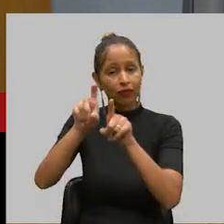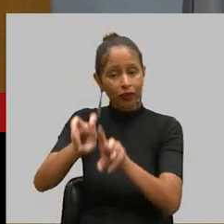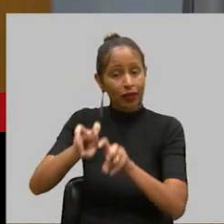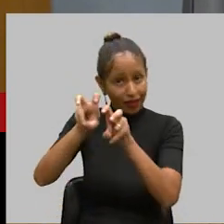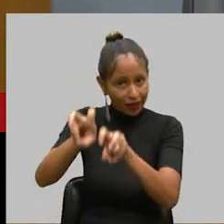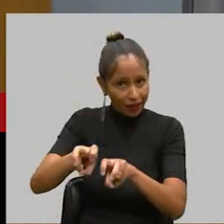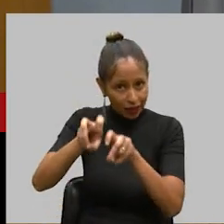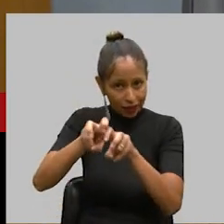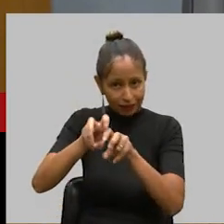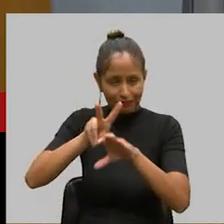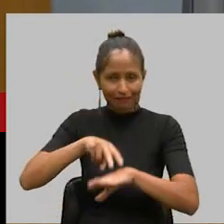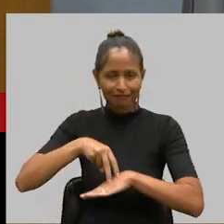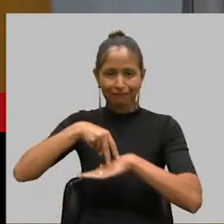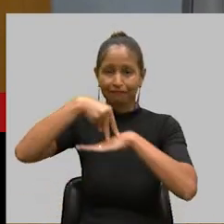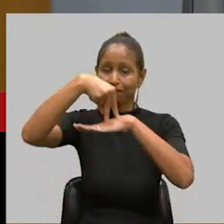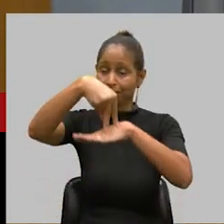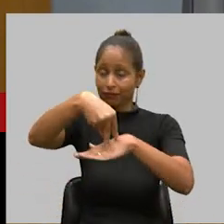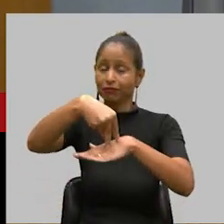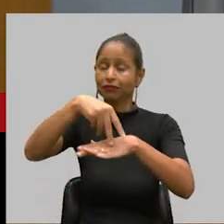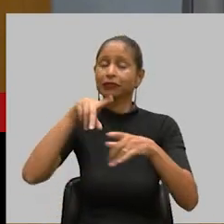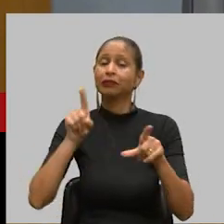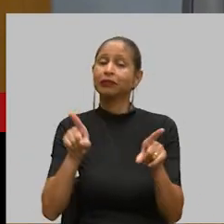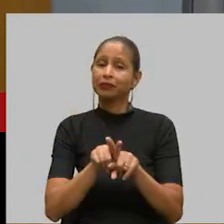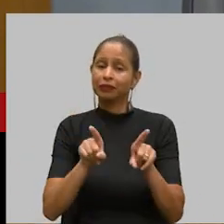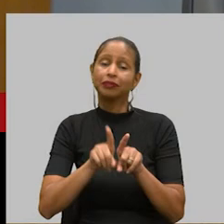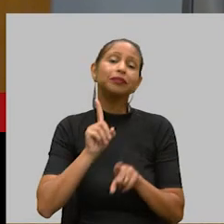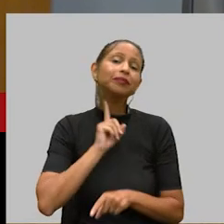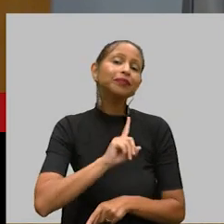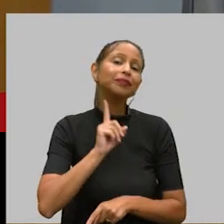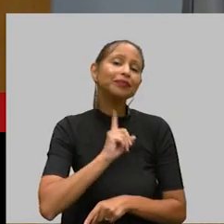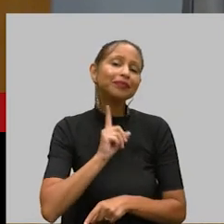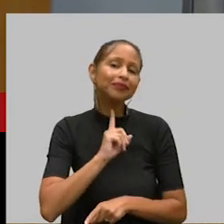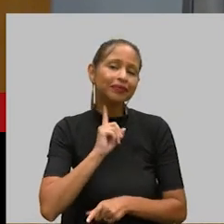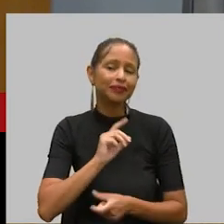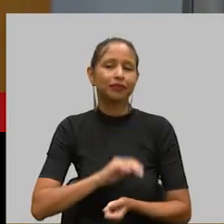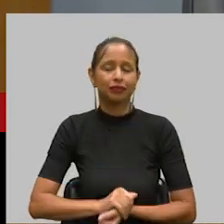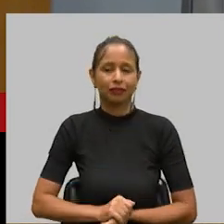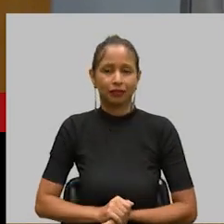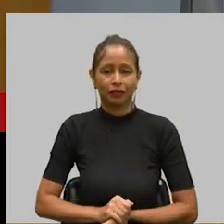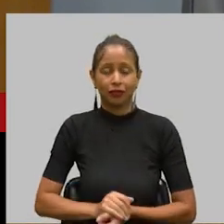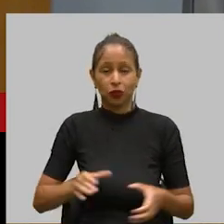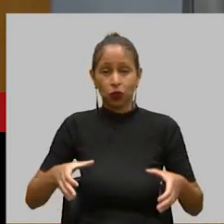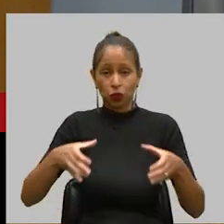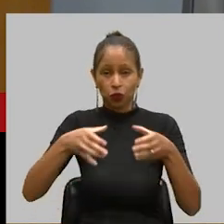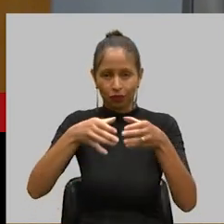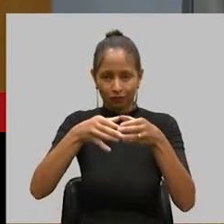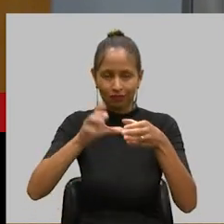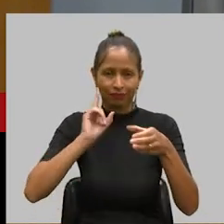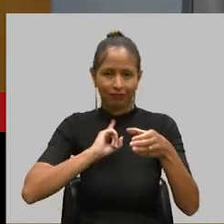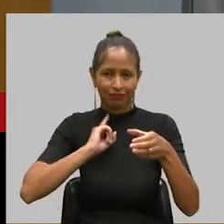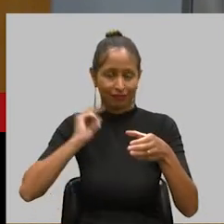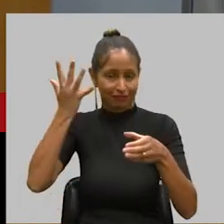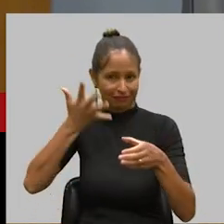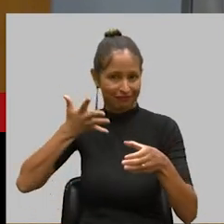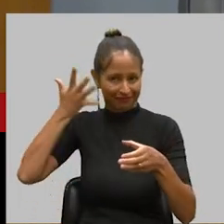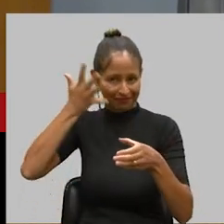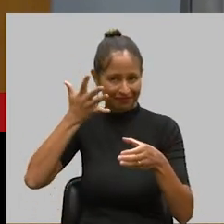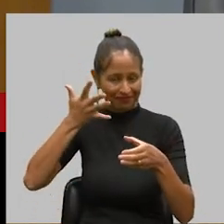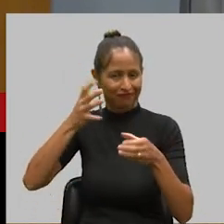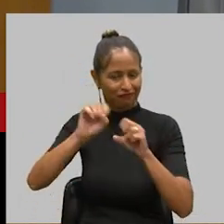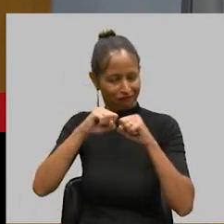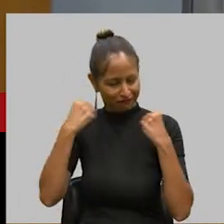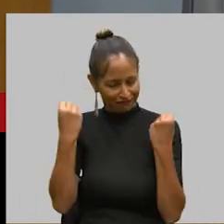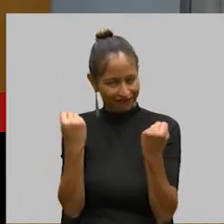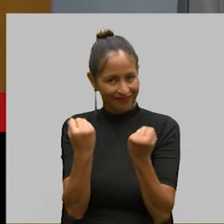nesse protagonismo também em Minas Gerais a rede mineira que provocou esse debate público hoje